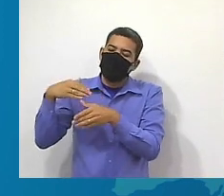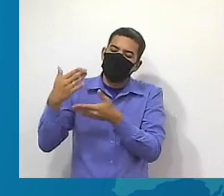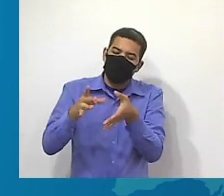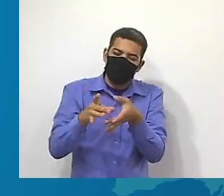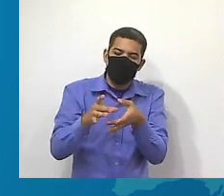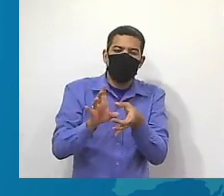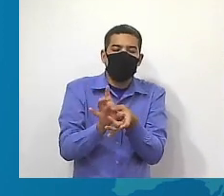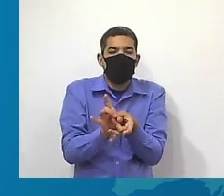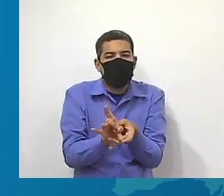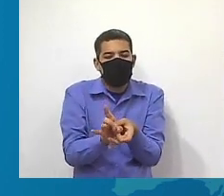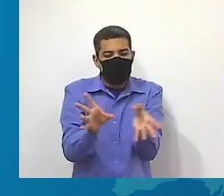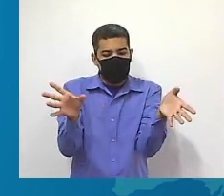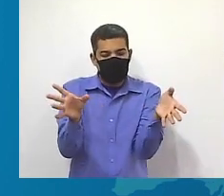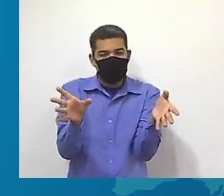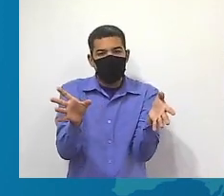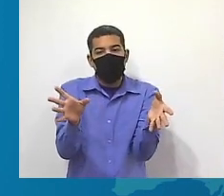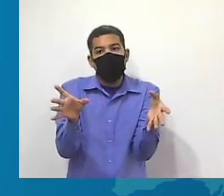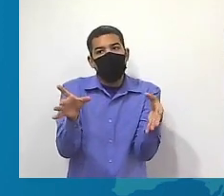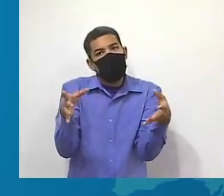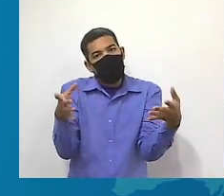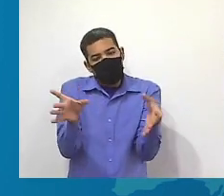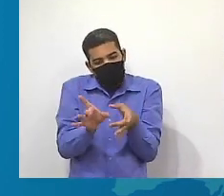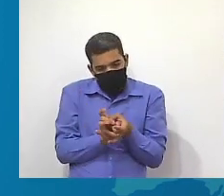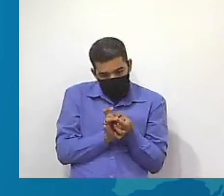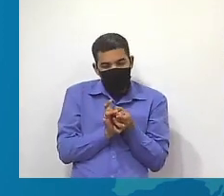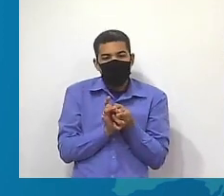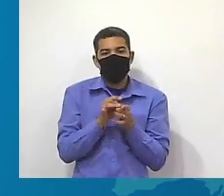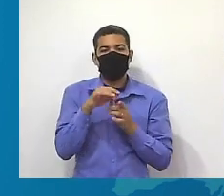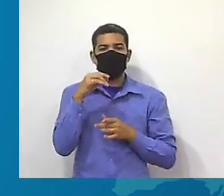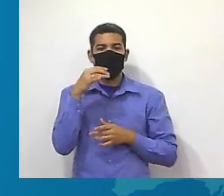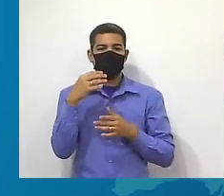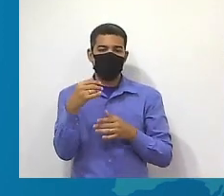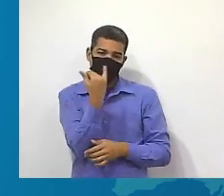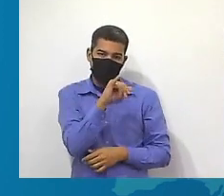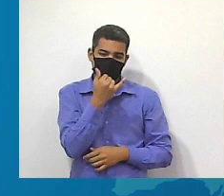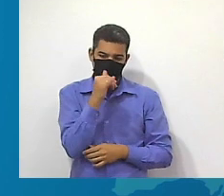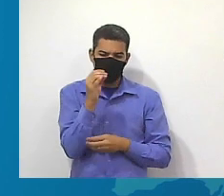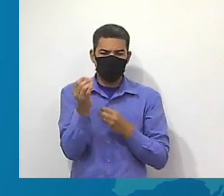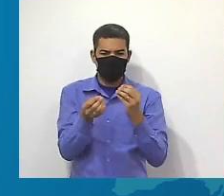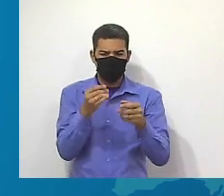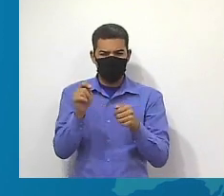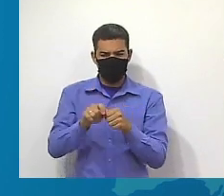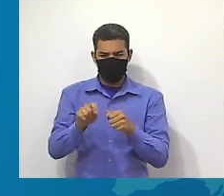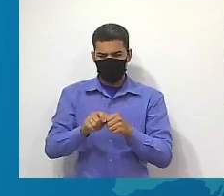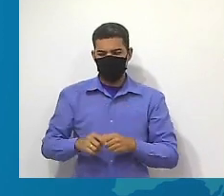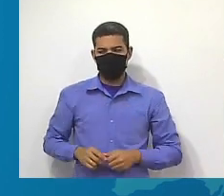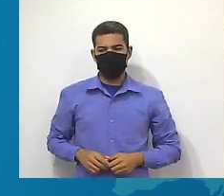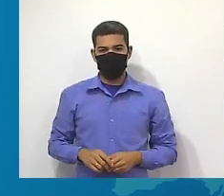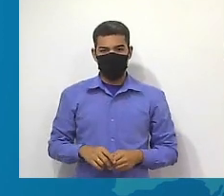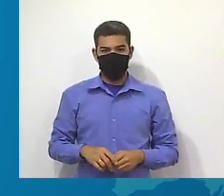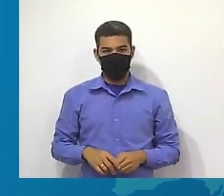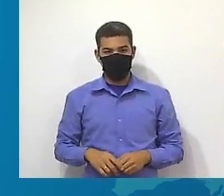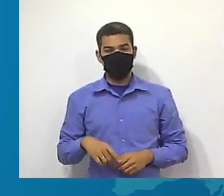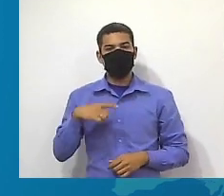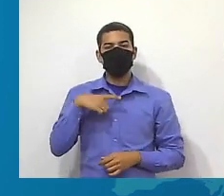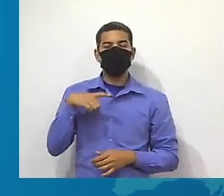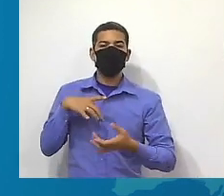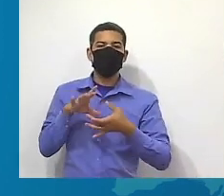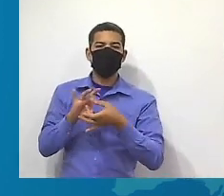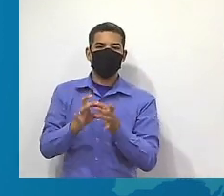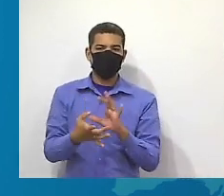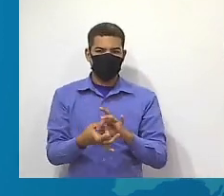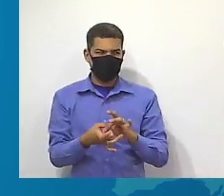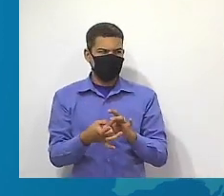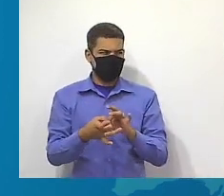a liberação ou a absorção de energia. Como é que funciona isso? Preste atenção. Se as ligações são